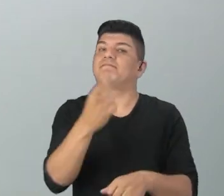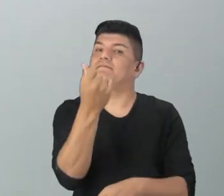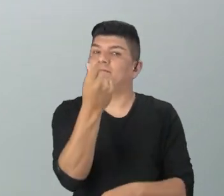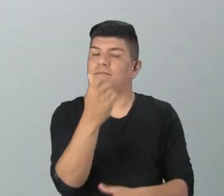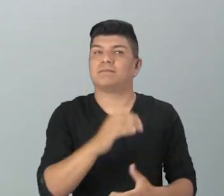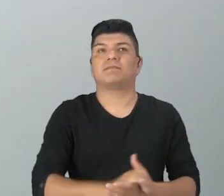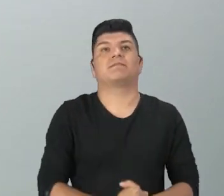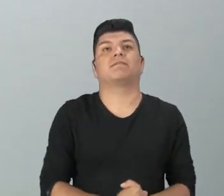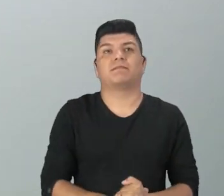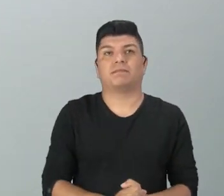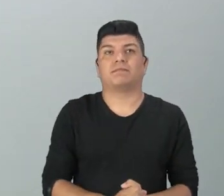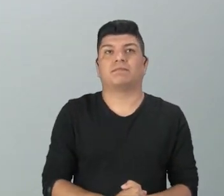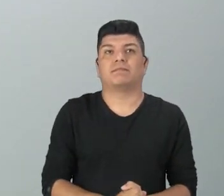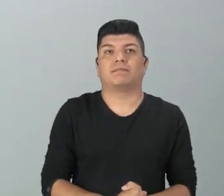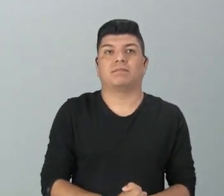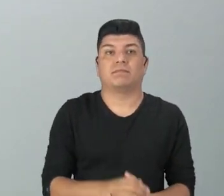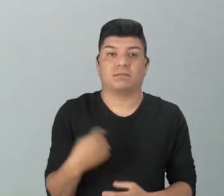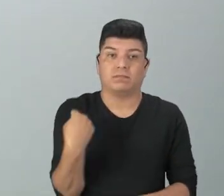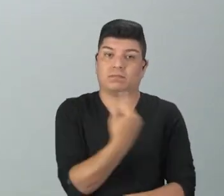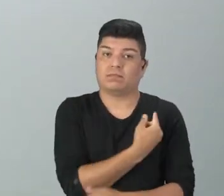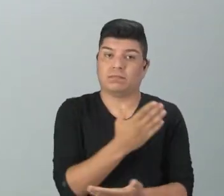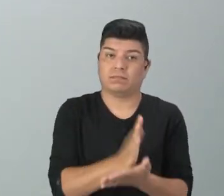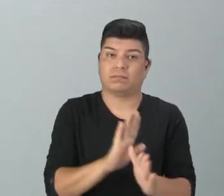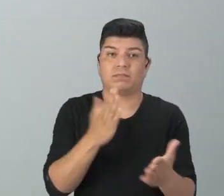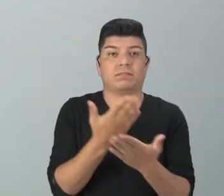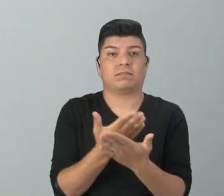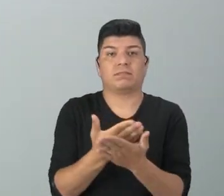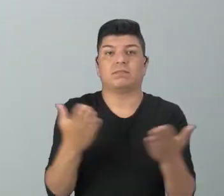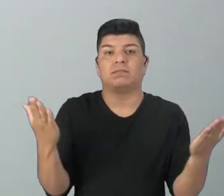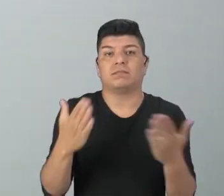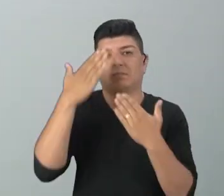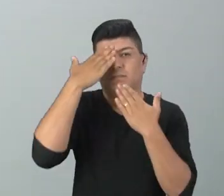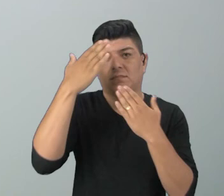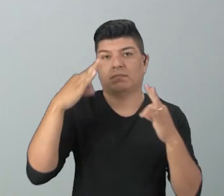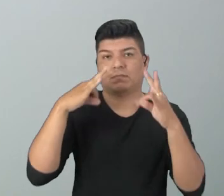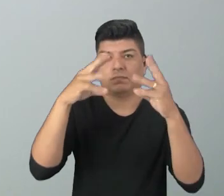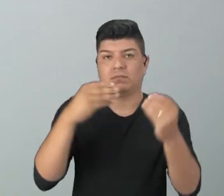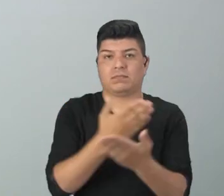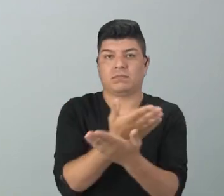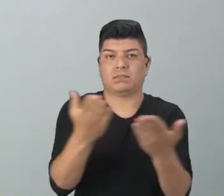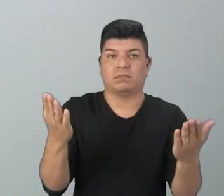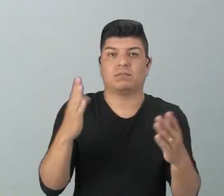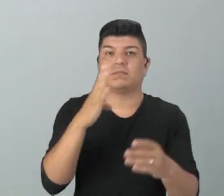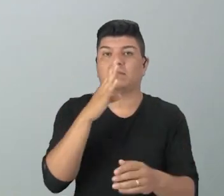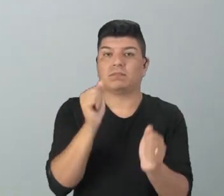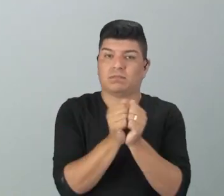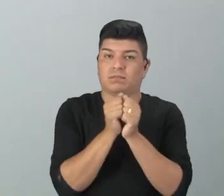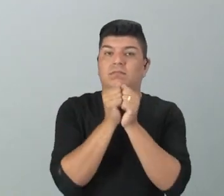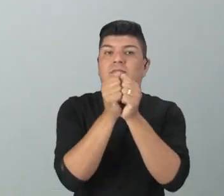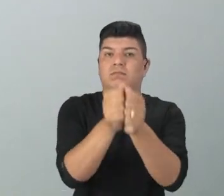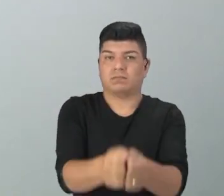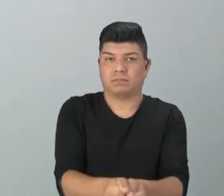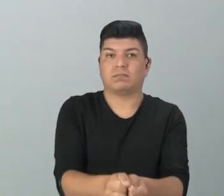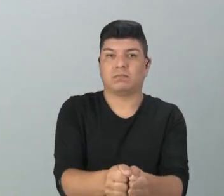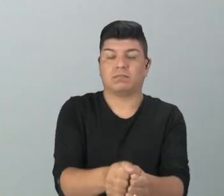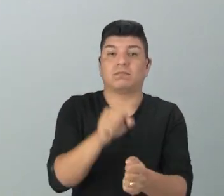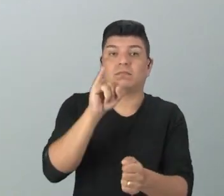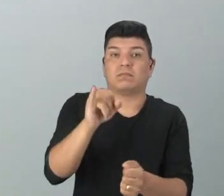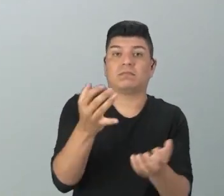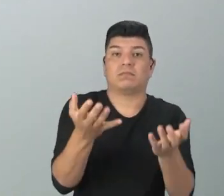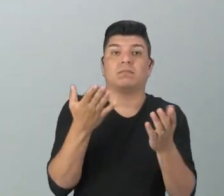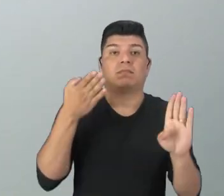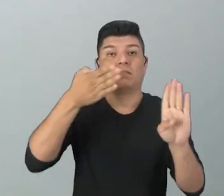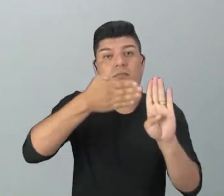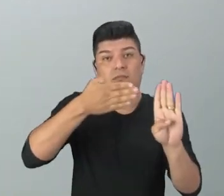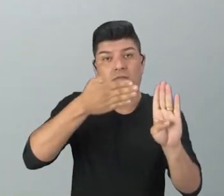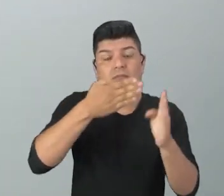isso. Então, nós encerramos nossa aula por hoje. Agradeço a todos vocês que têm nos acompanhado. Se você quiser